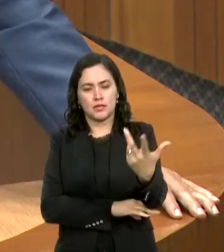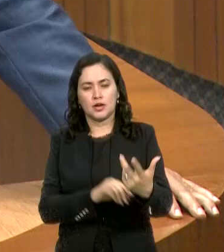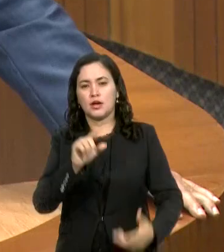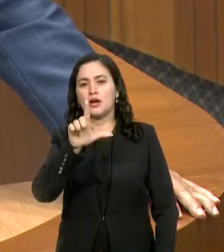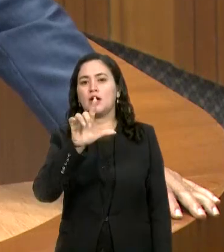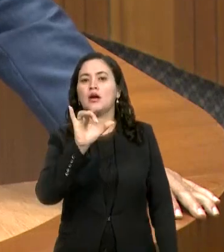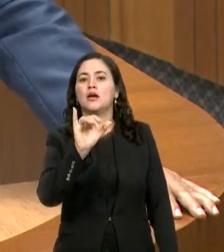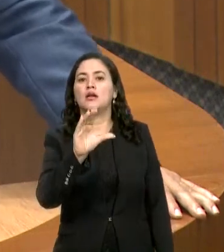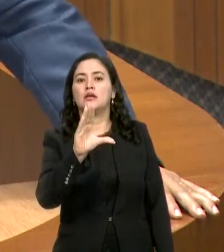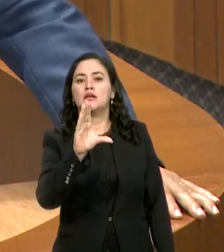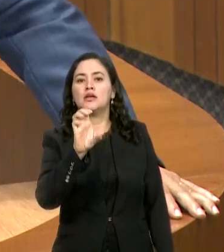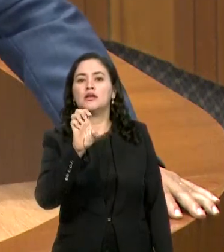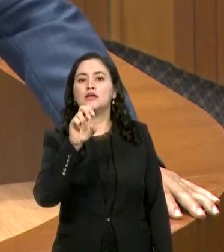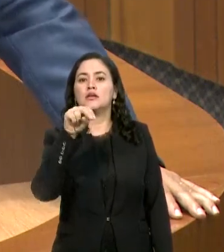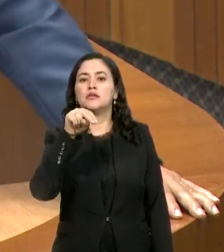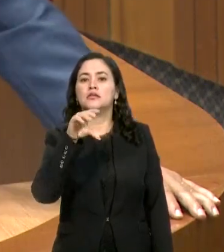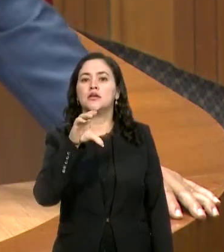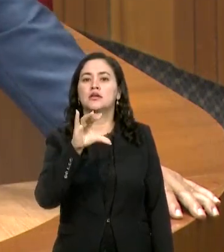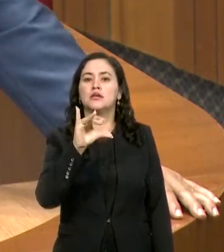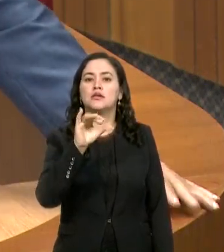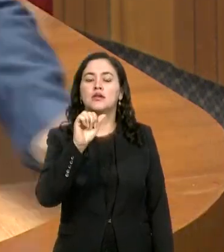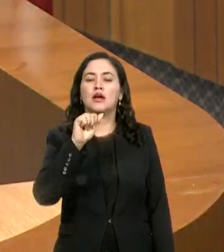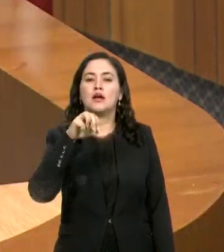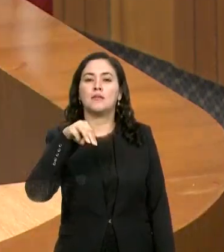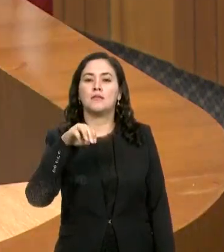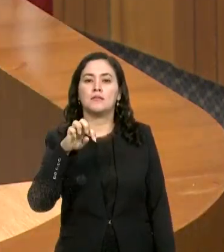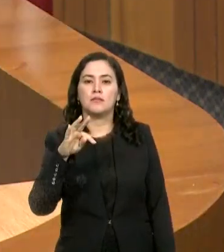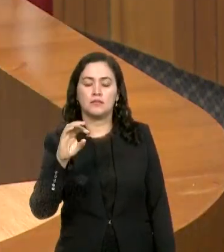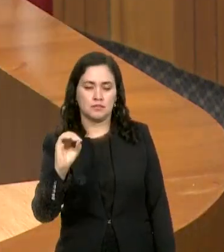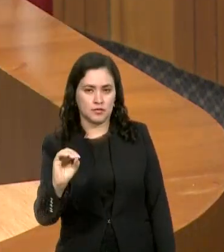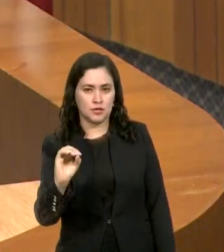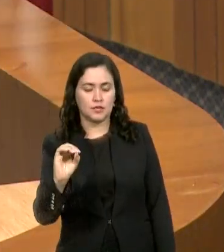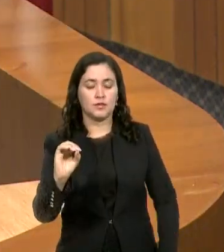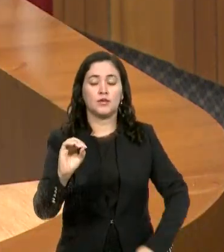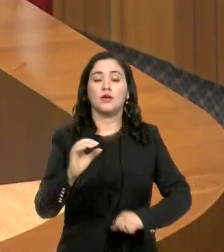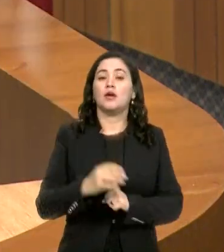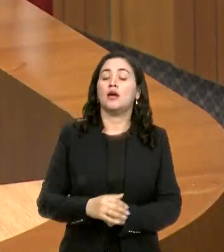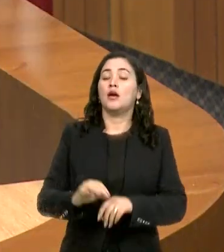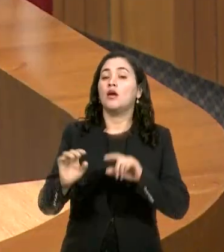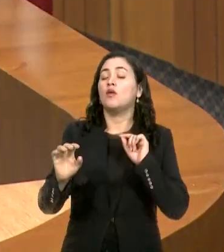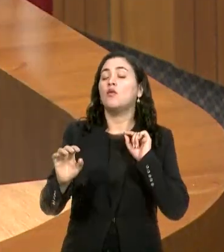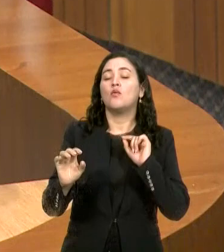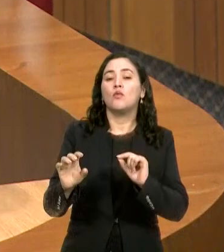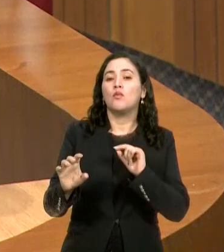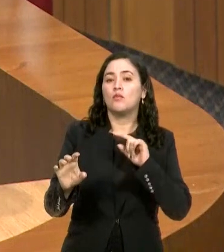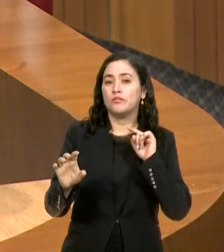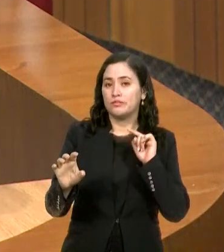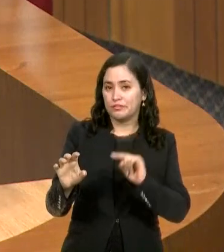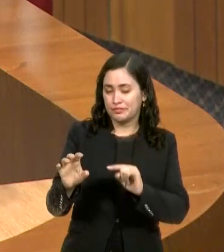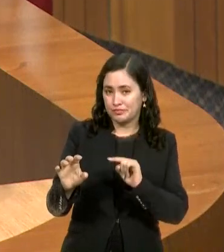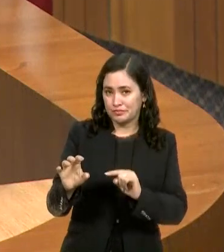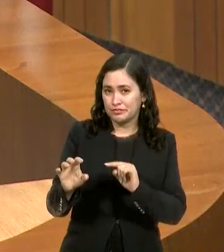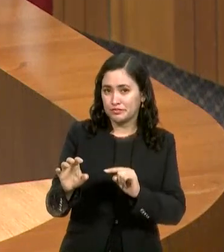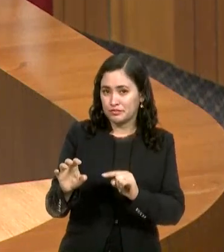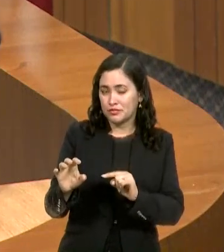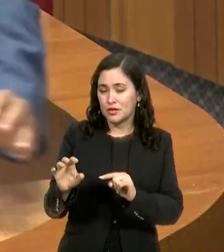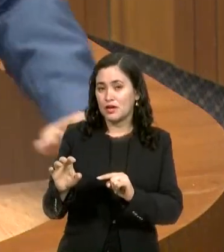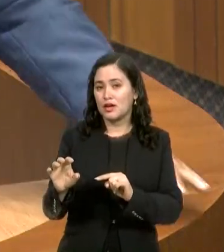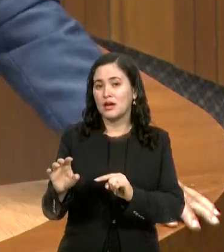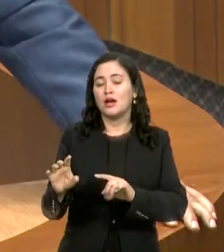tema aqui na casa, que é a questão do licenciamento ambiental em áreas